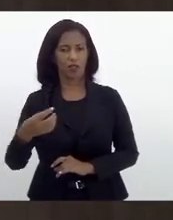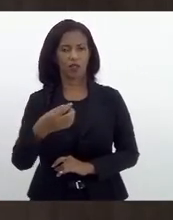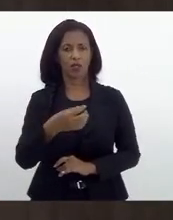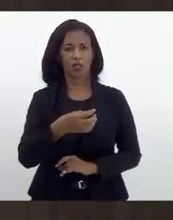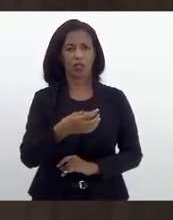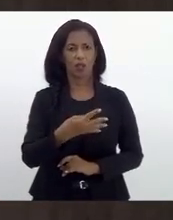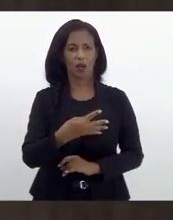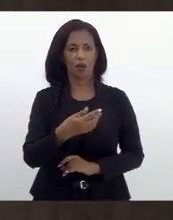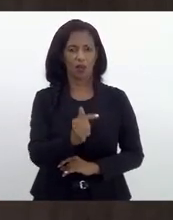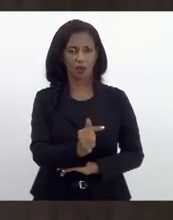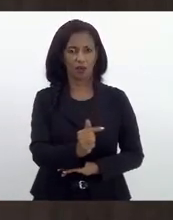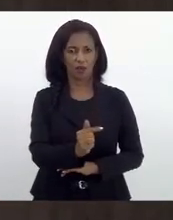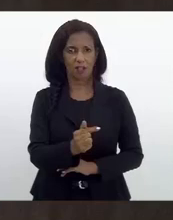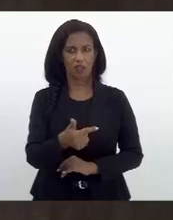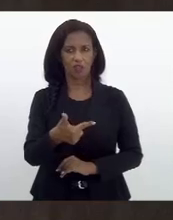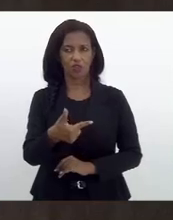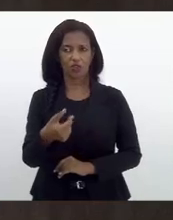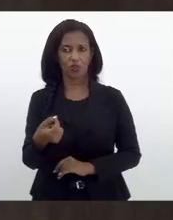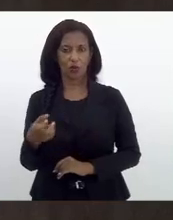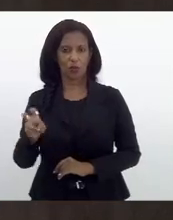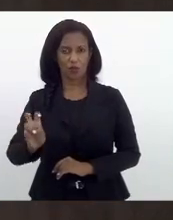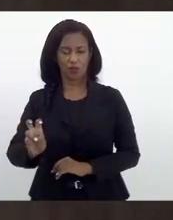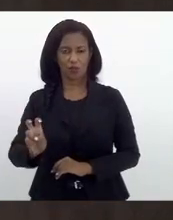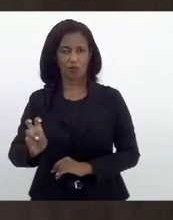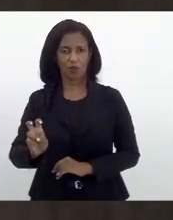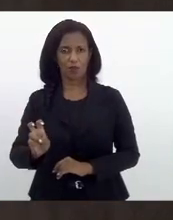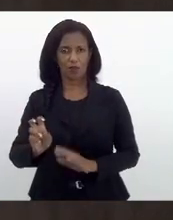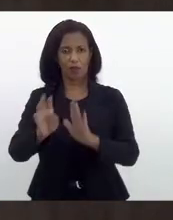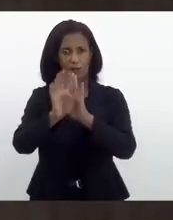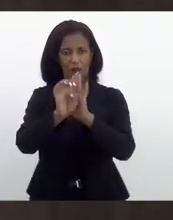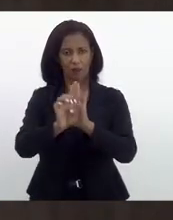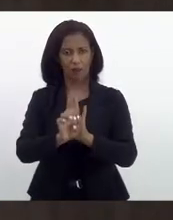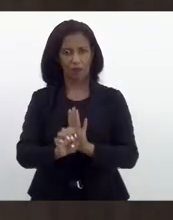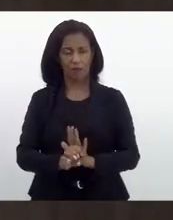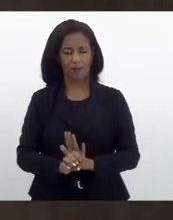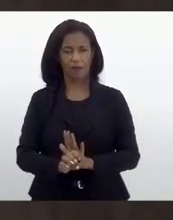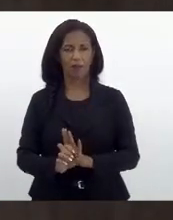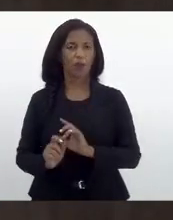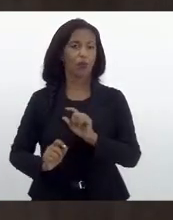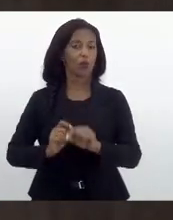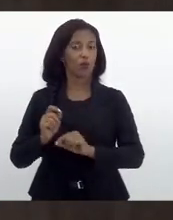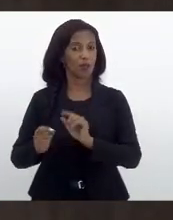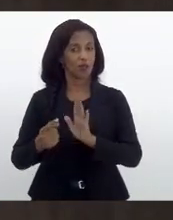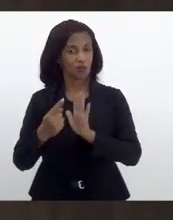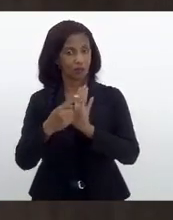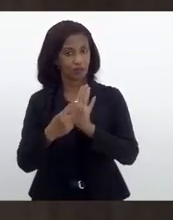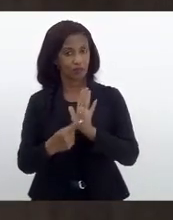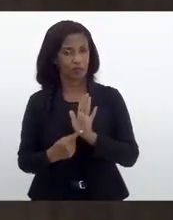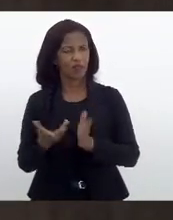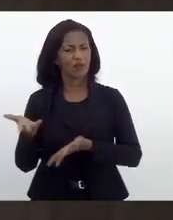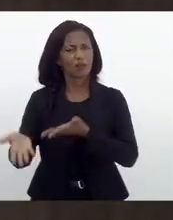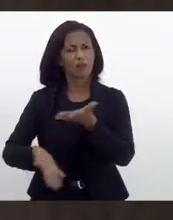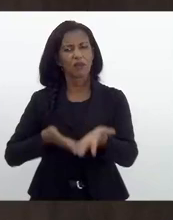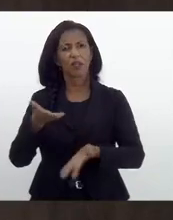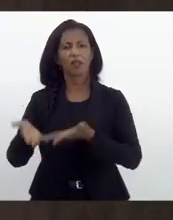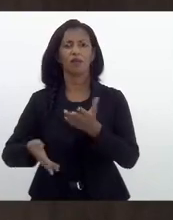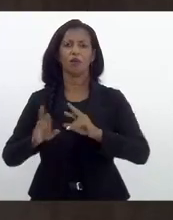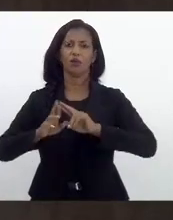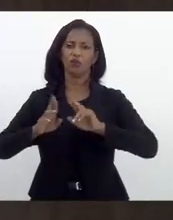47 de 2005 então o que a gente está ponderando é que tenha um tratamento